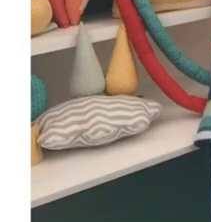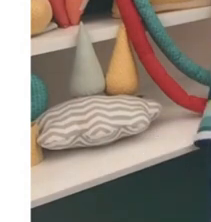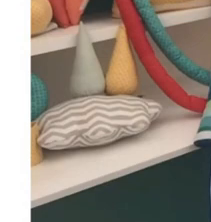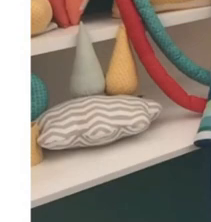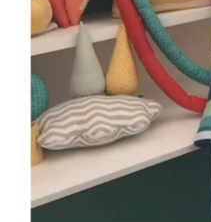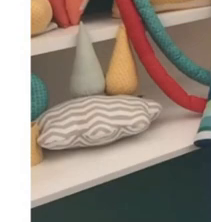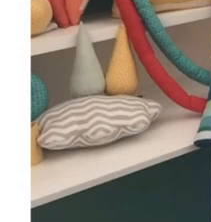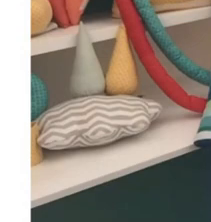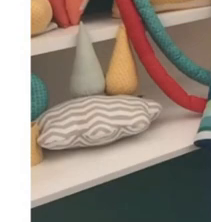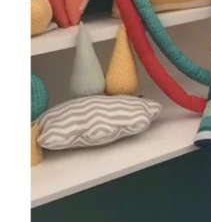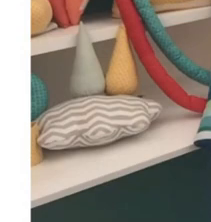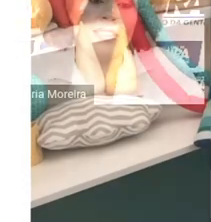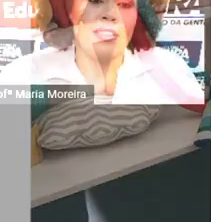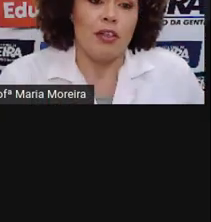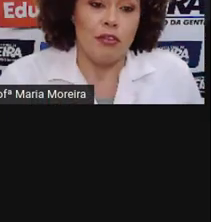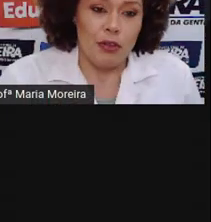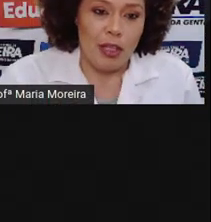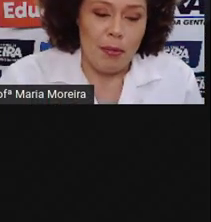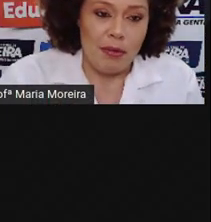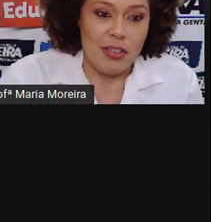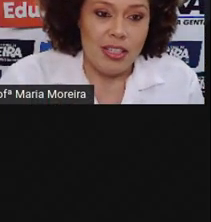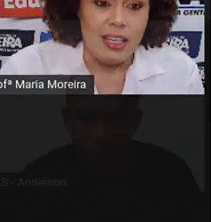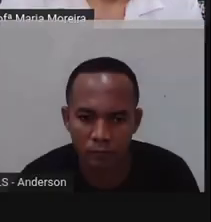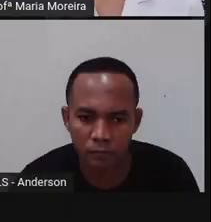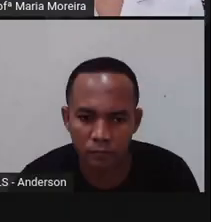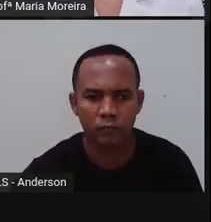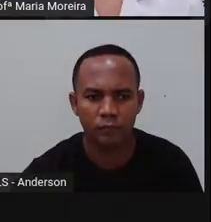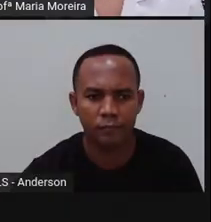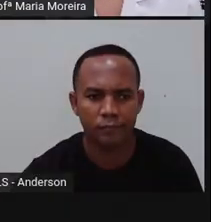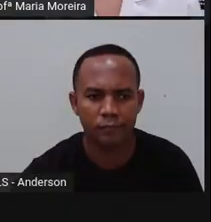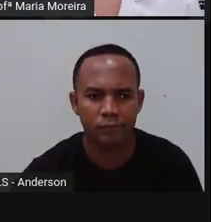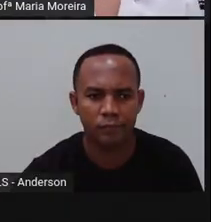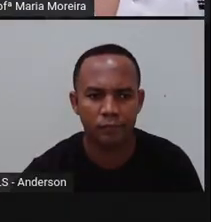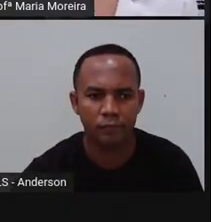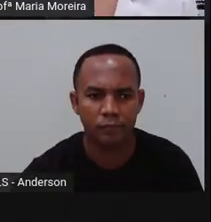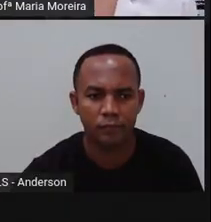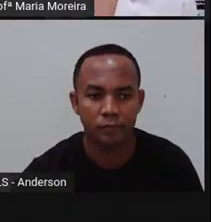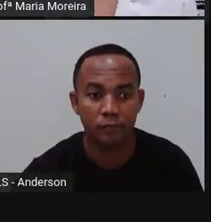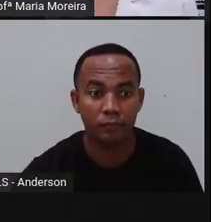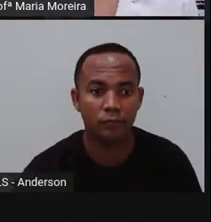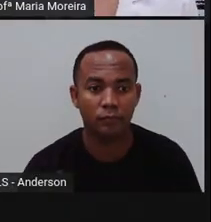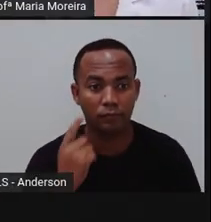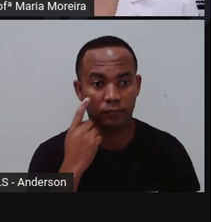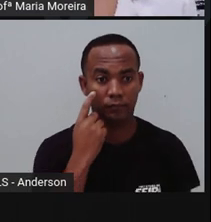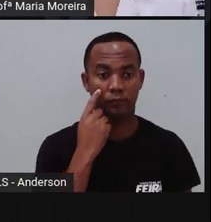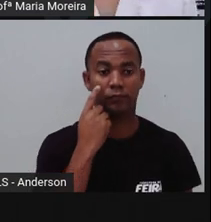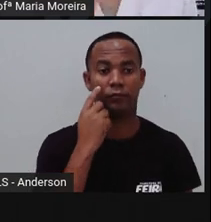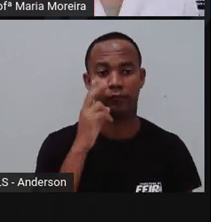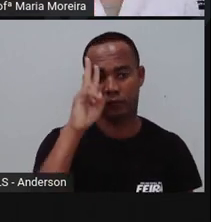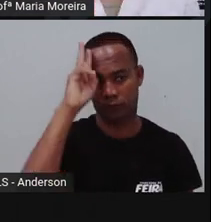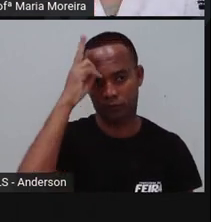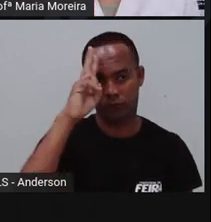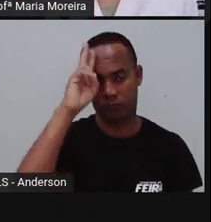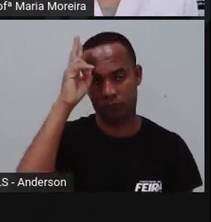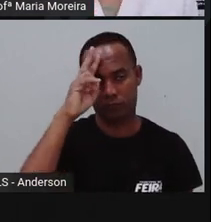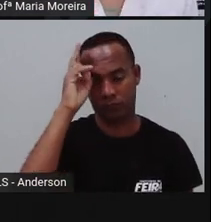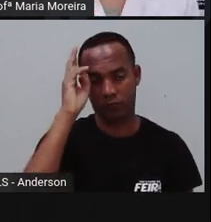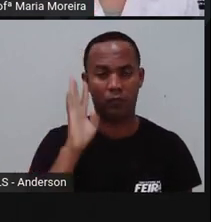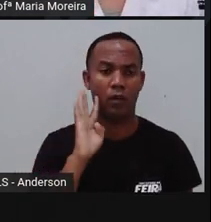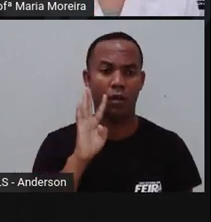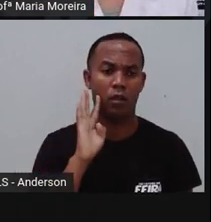Malala poderá ser o que quiser. Voltei para vocês. aí, Malala e sua história, né? Que história